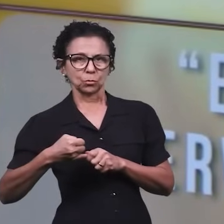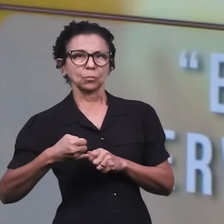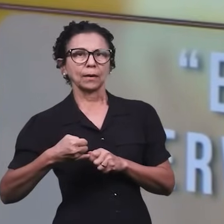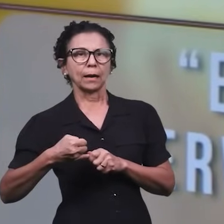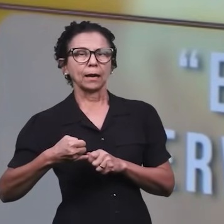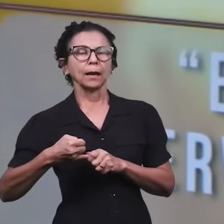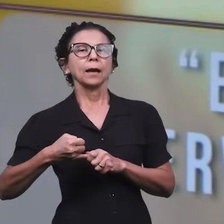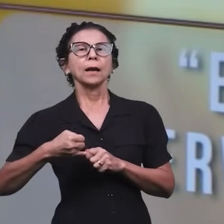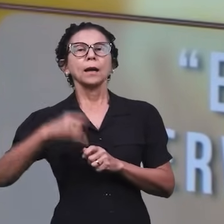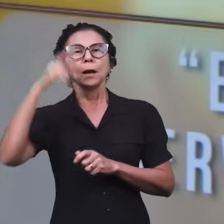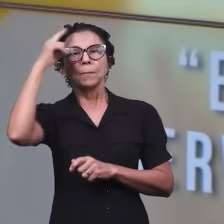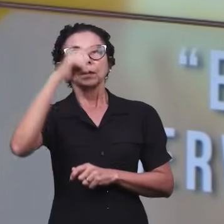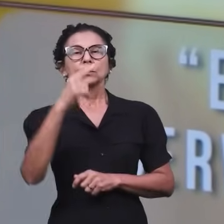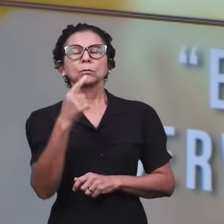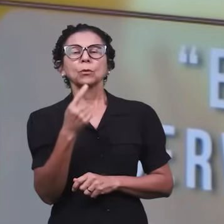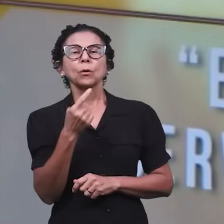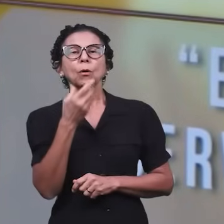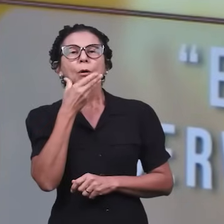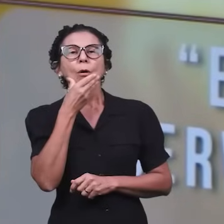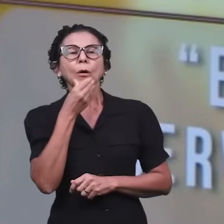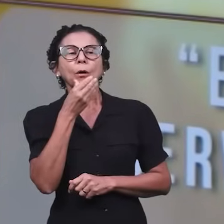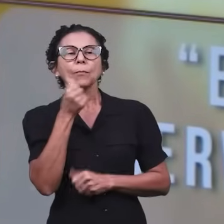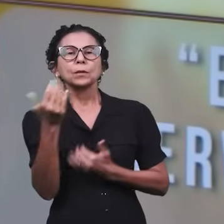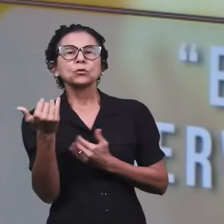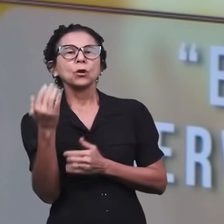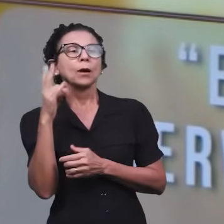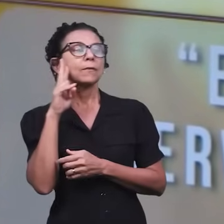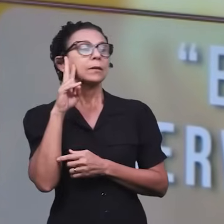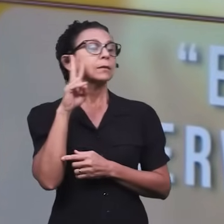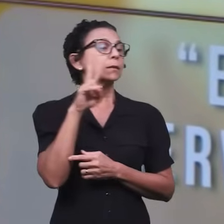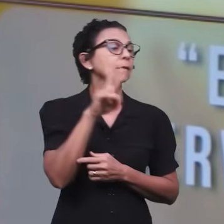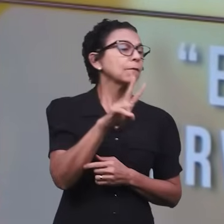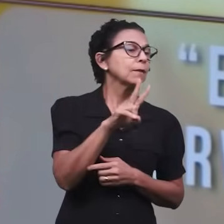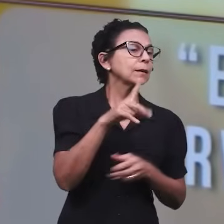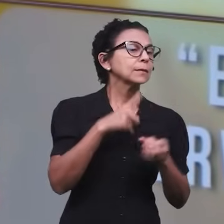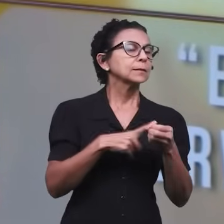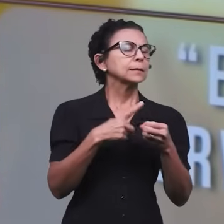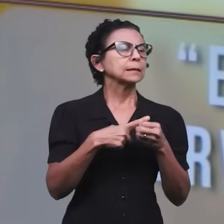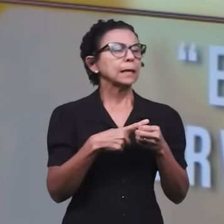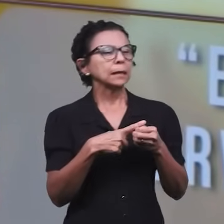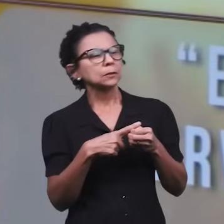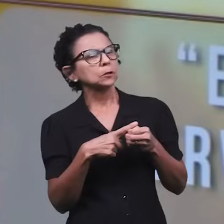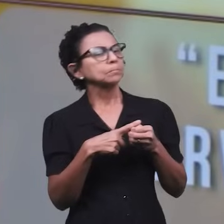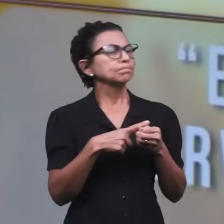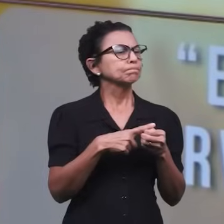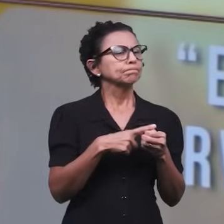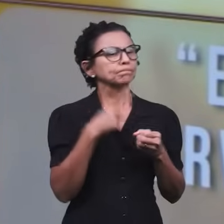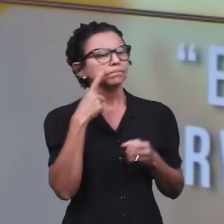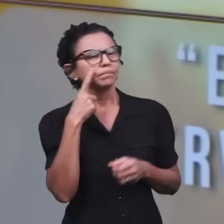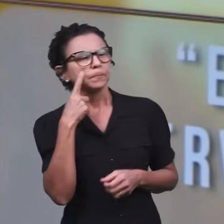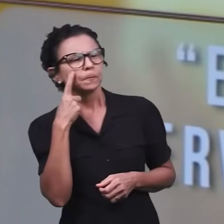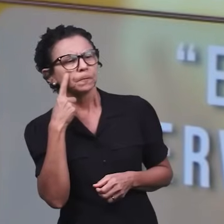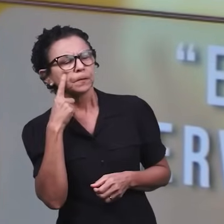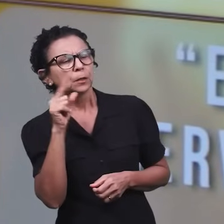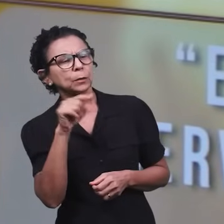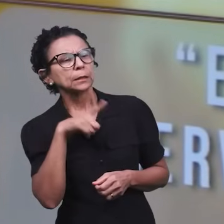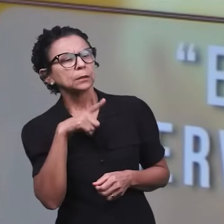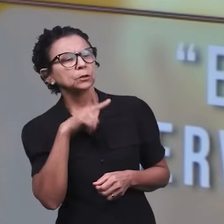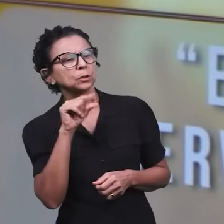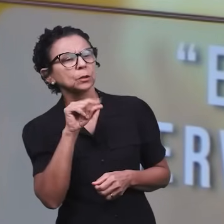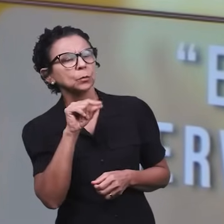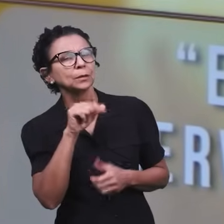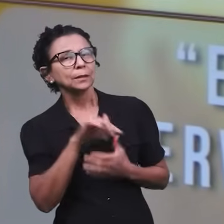casa, recebe os mensageiros que traziam uma mensagem para a